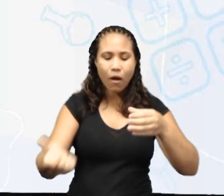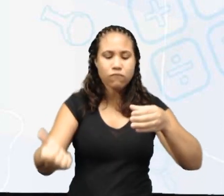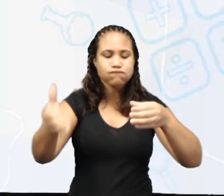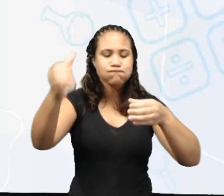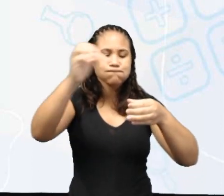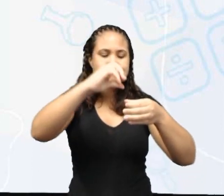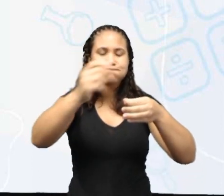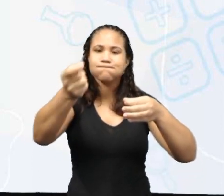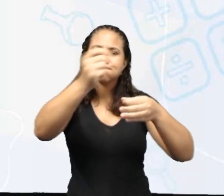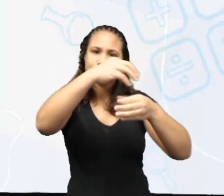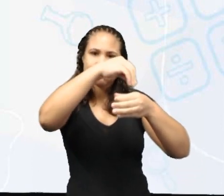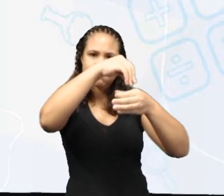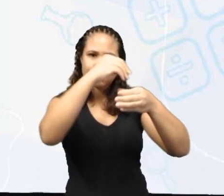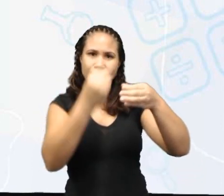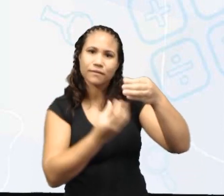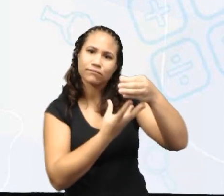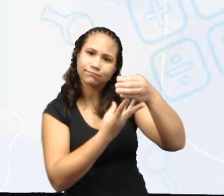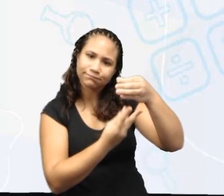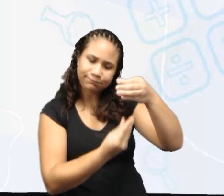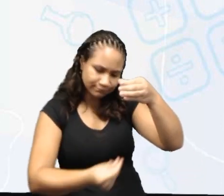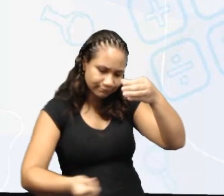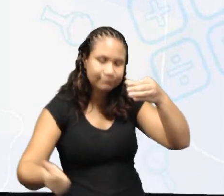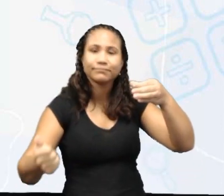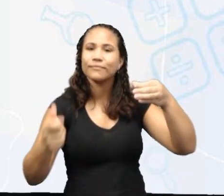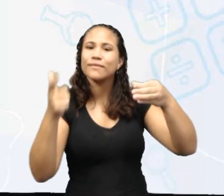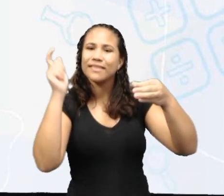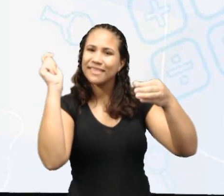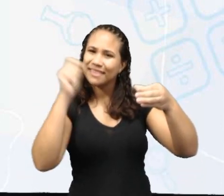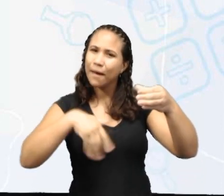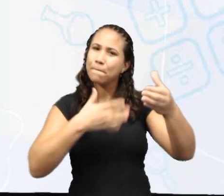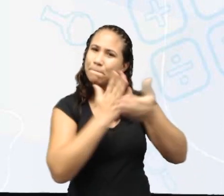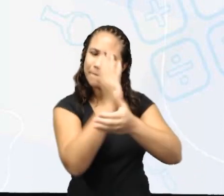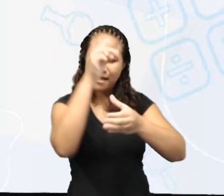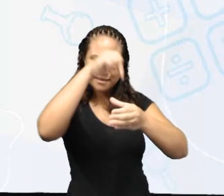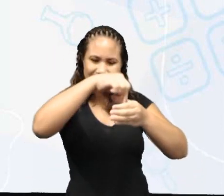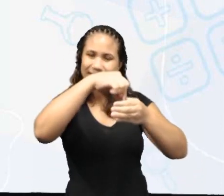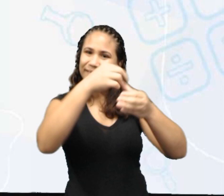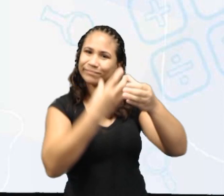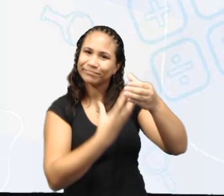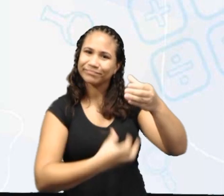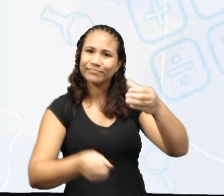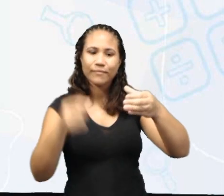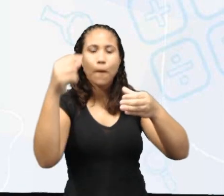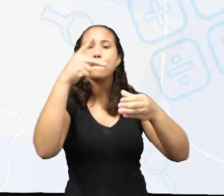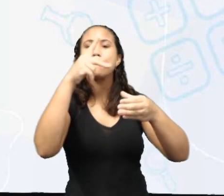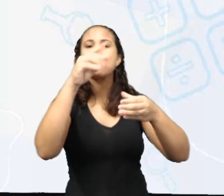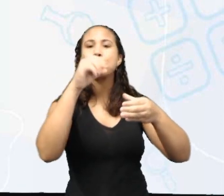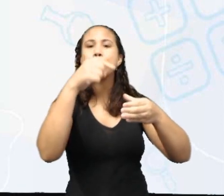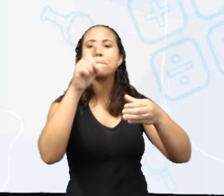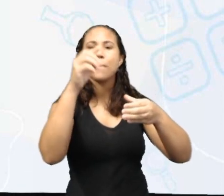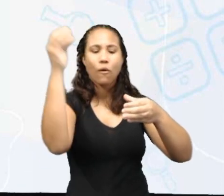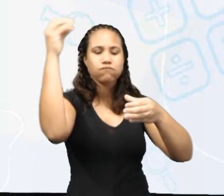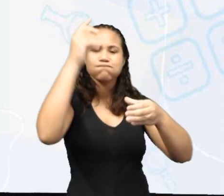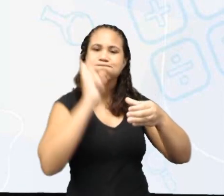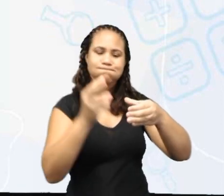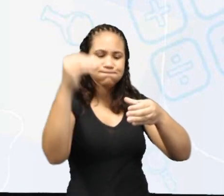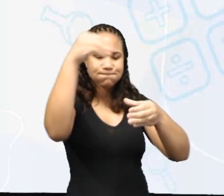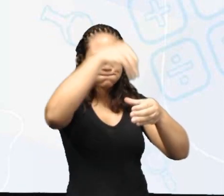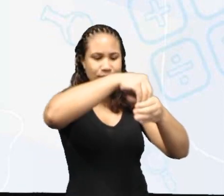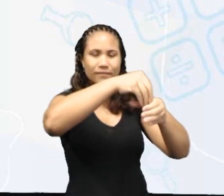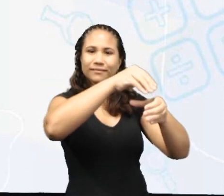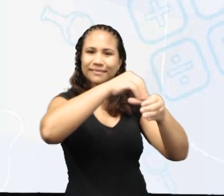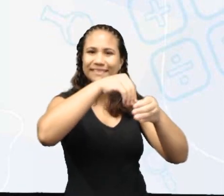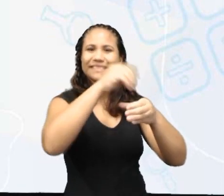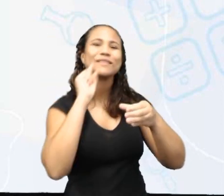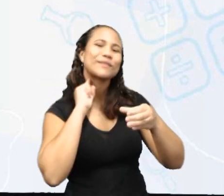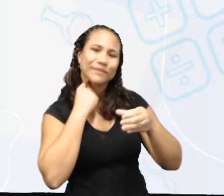ou seja, com os grãozinhos dissolvidos, consegue passar pelo filtro enquanto o pó de café não consegue. Temos aí um